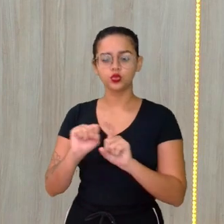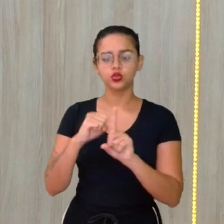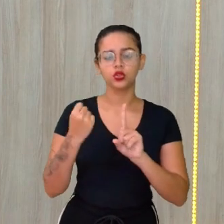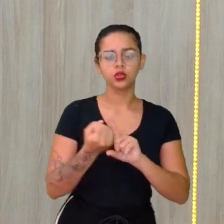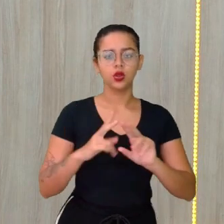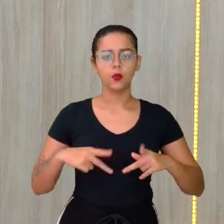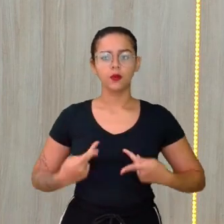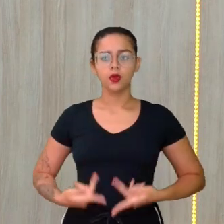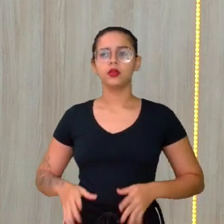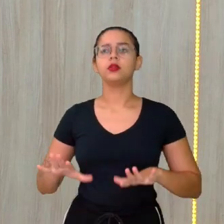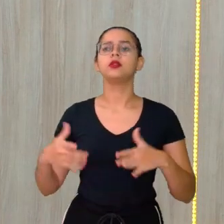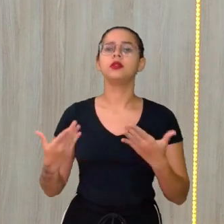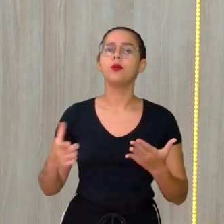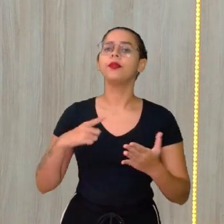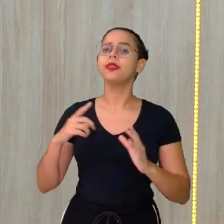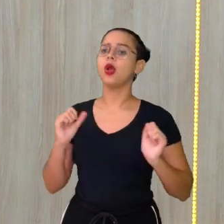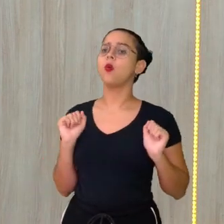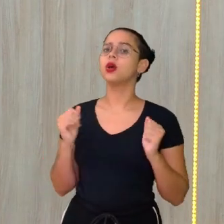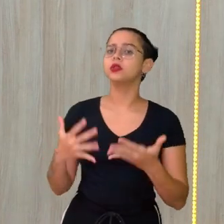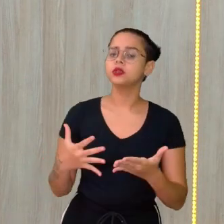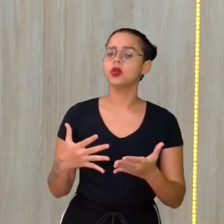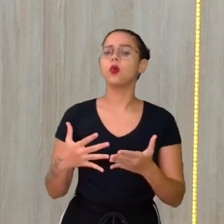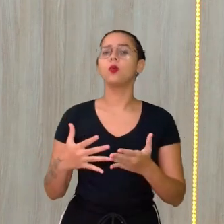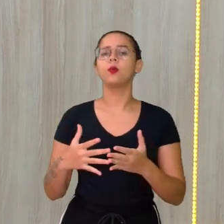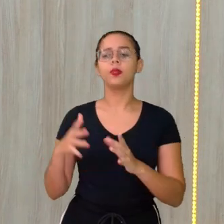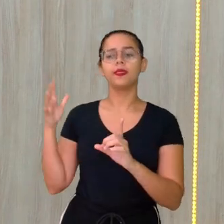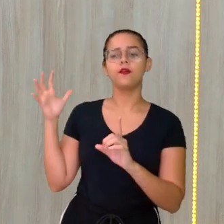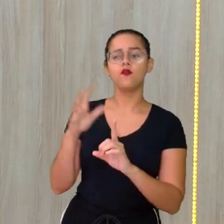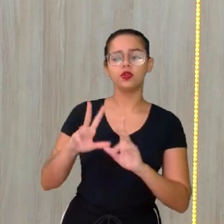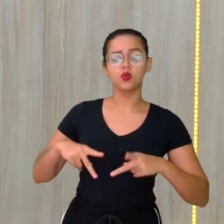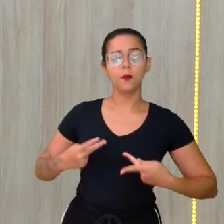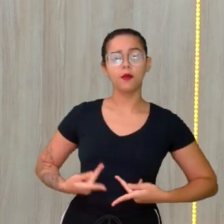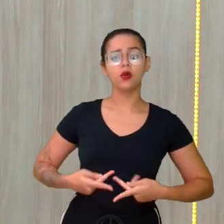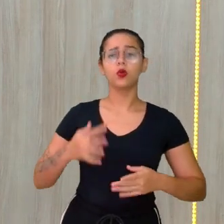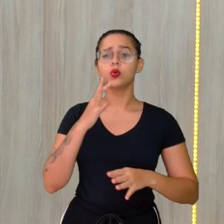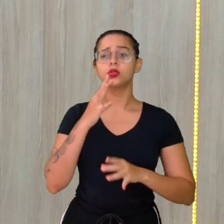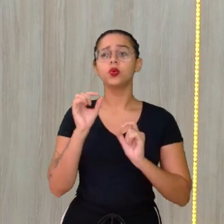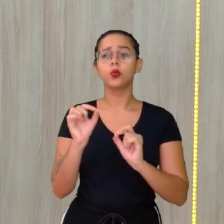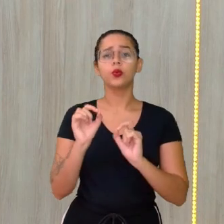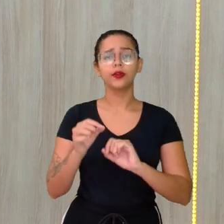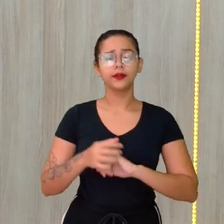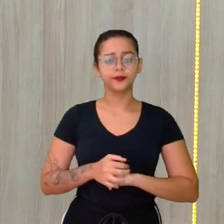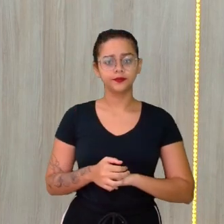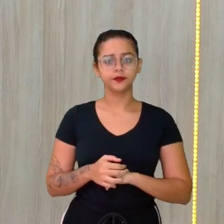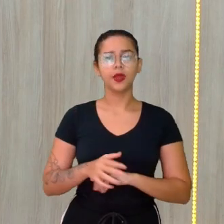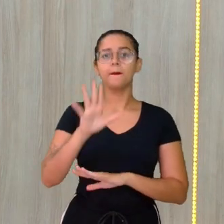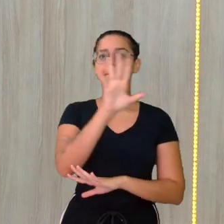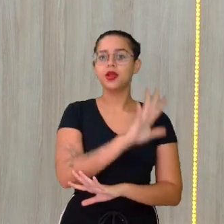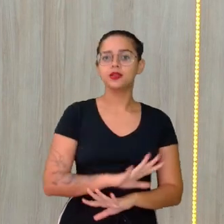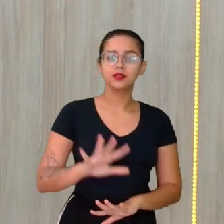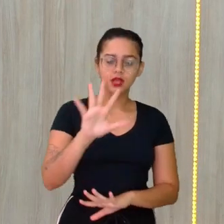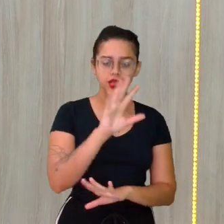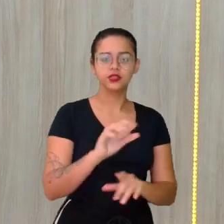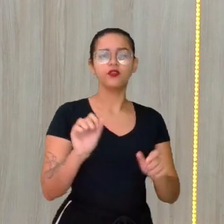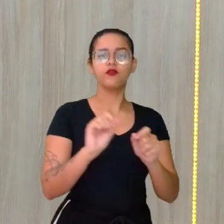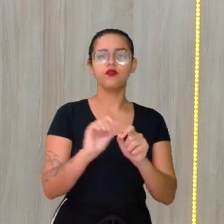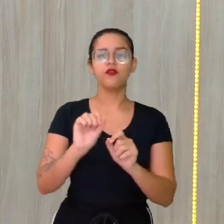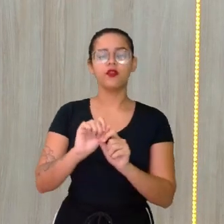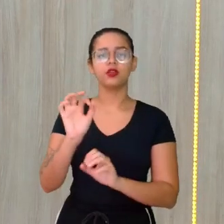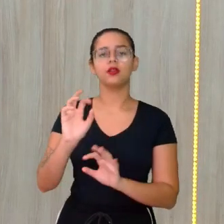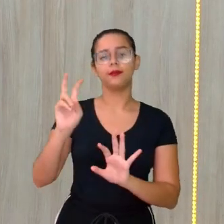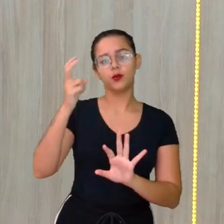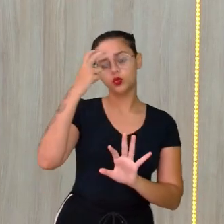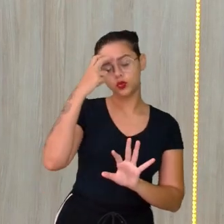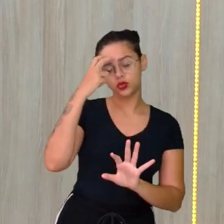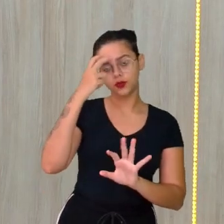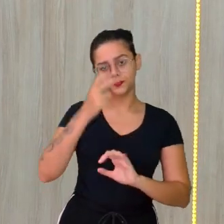ação antrópica, é uma paisagem conhecida também como paisagem artificial, paisagem